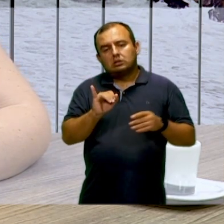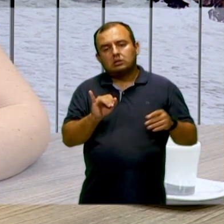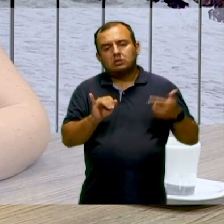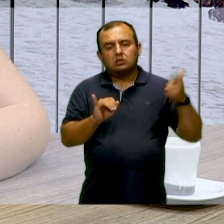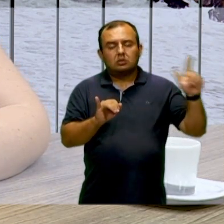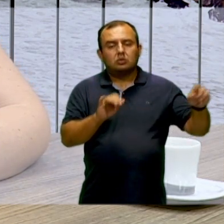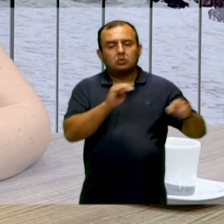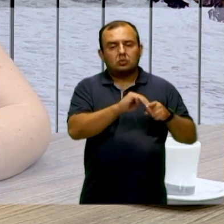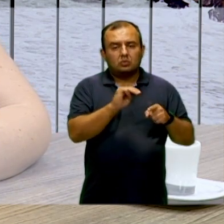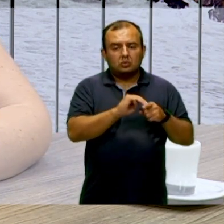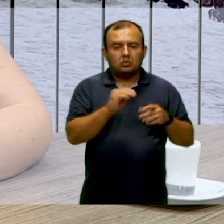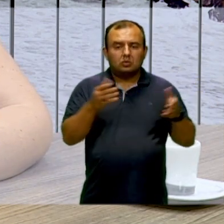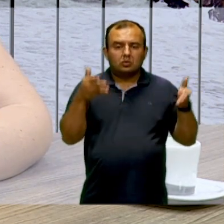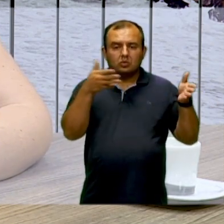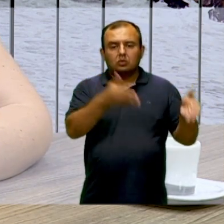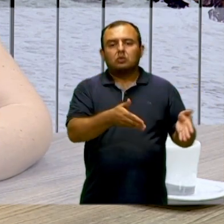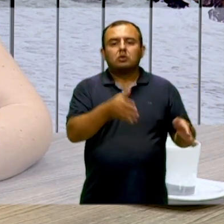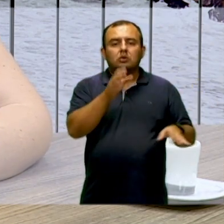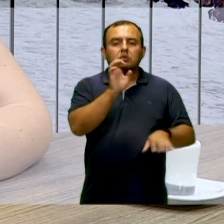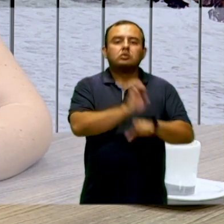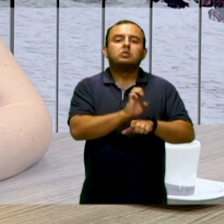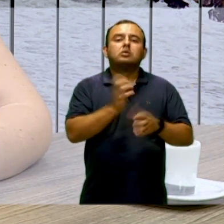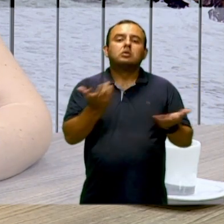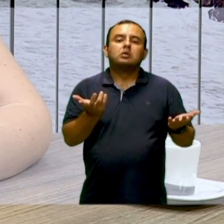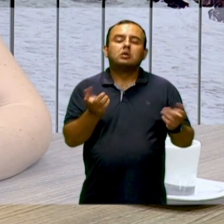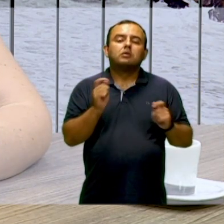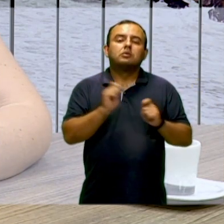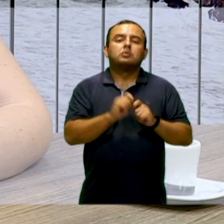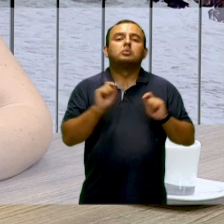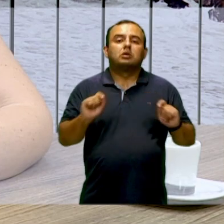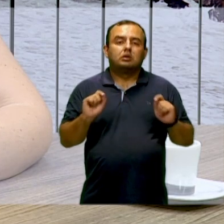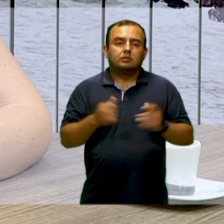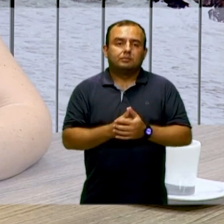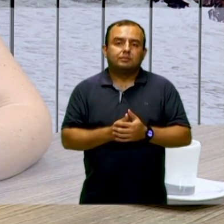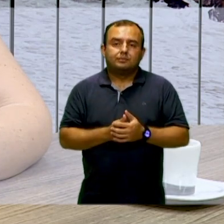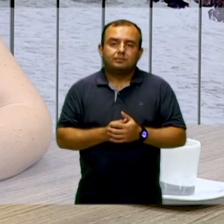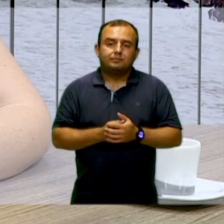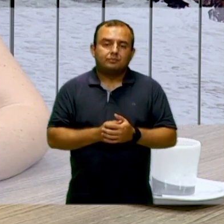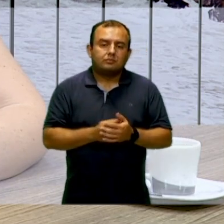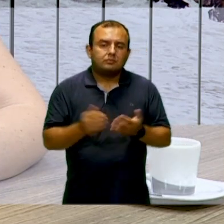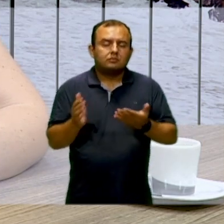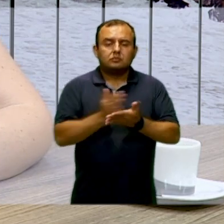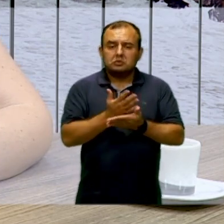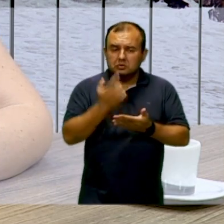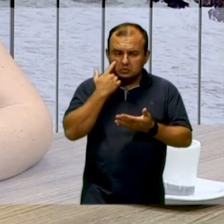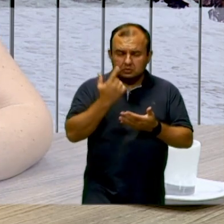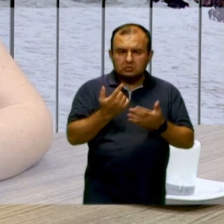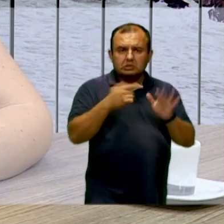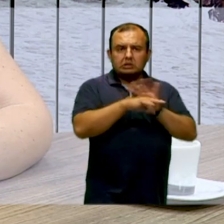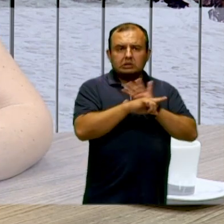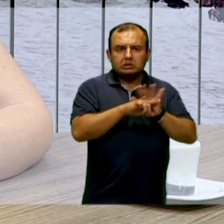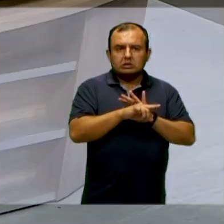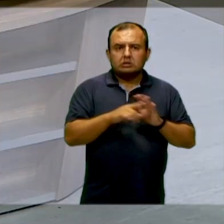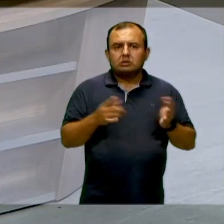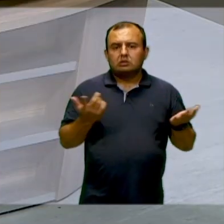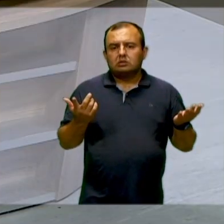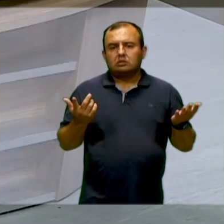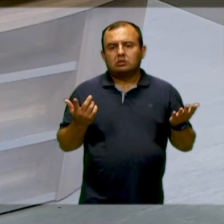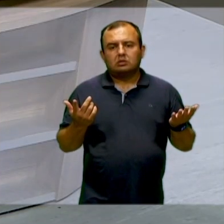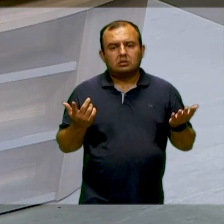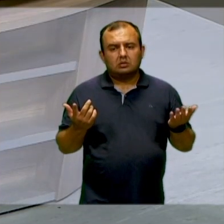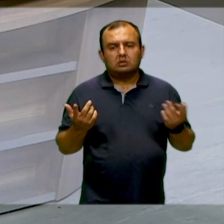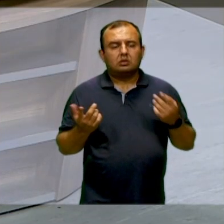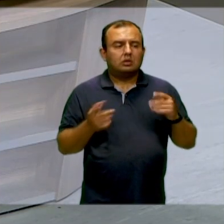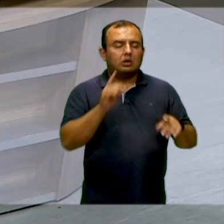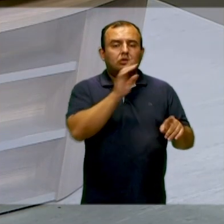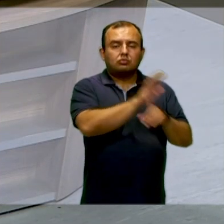de um outro município. Quando chegasse no estadual, como é que ele ia ficar? Algumas situações que a gente estava verificando. Não dá para atender a dois